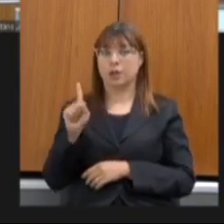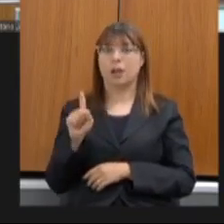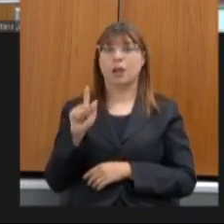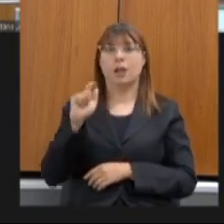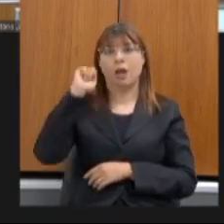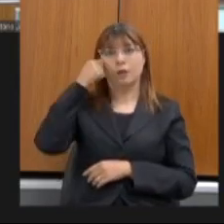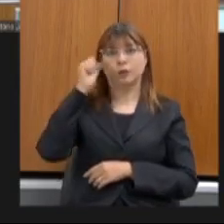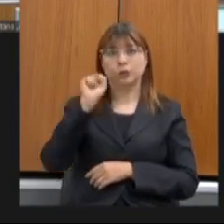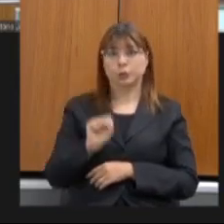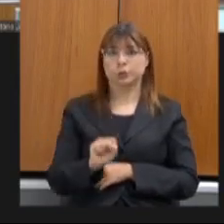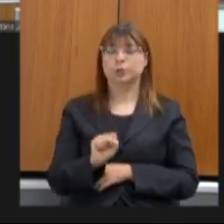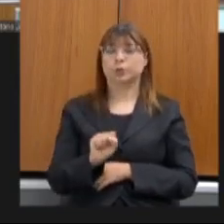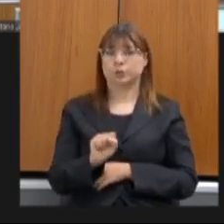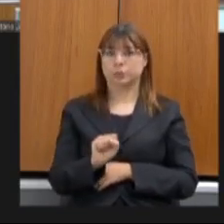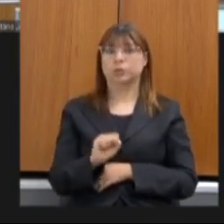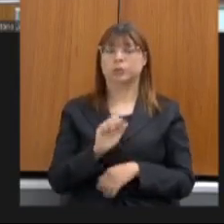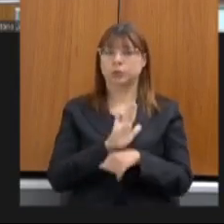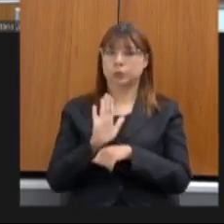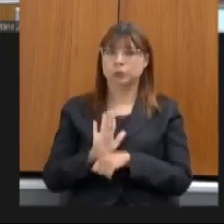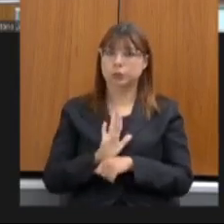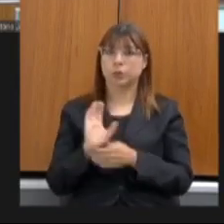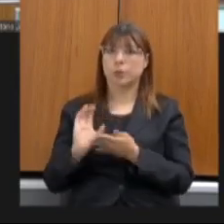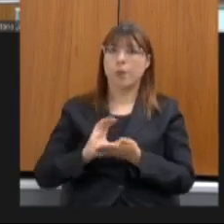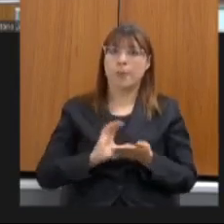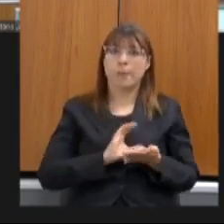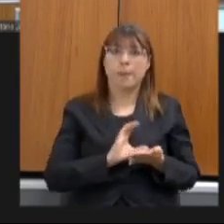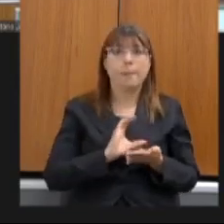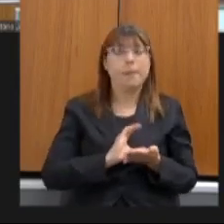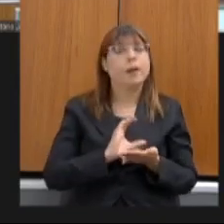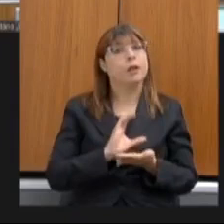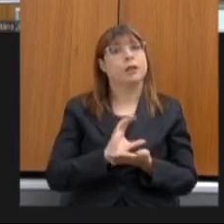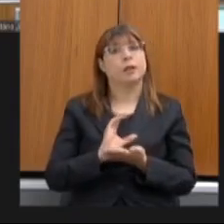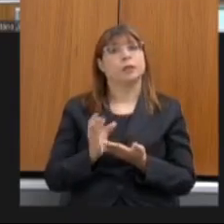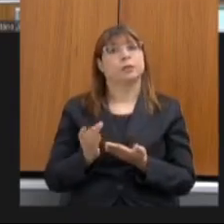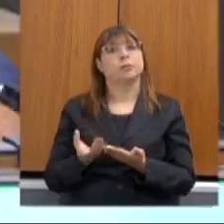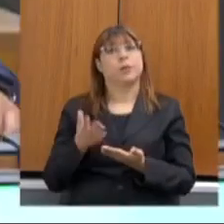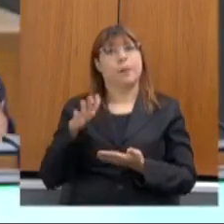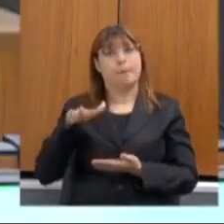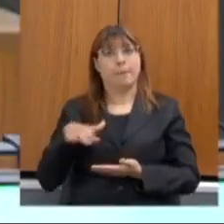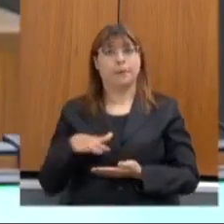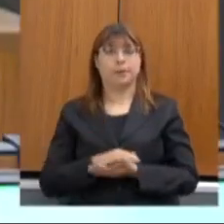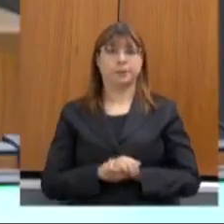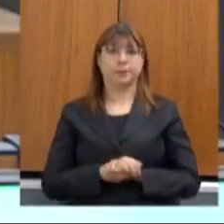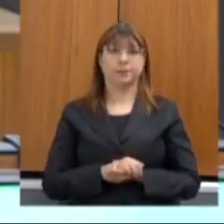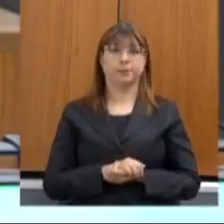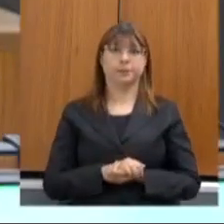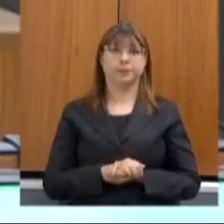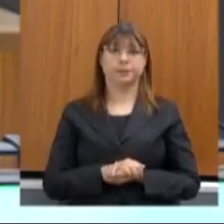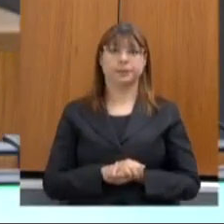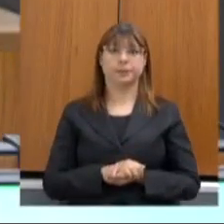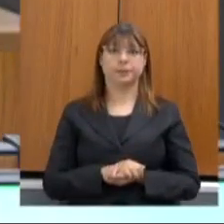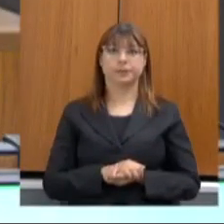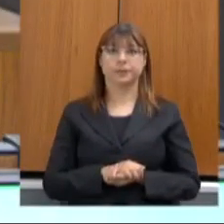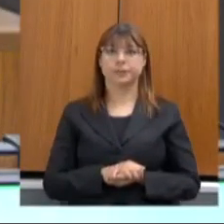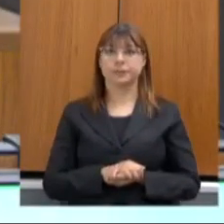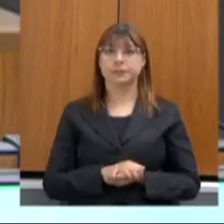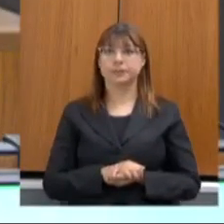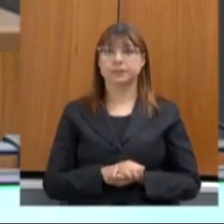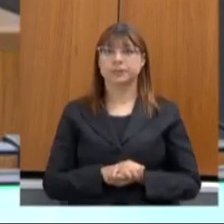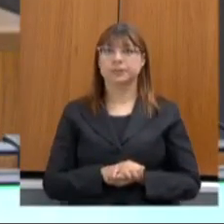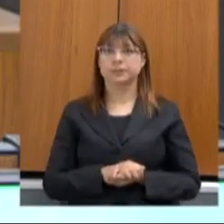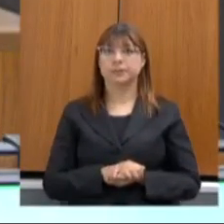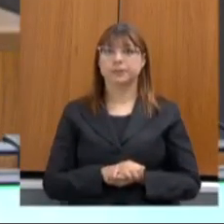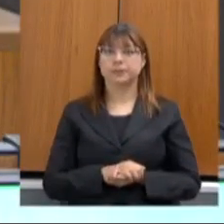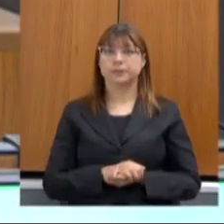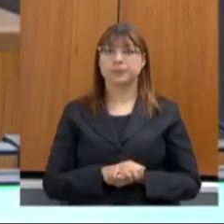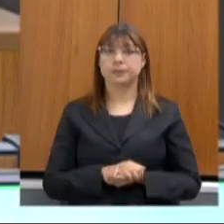Sul para ajudar aí na captação de recursos mais barato pode passar E aí